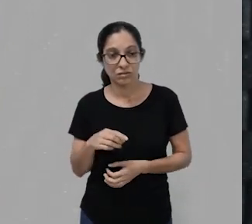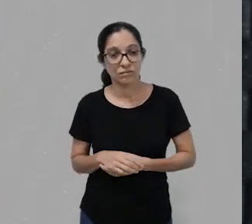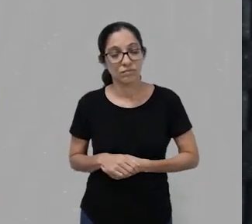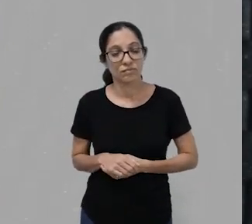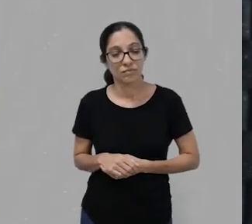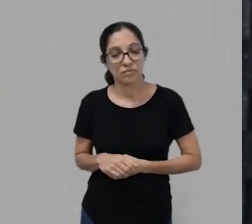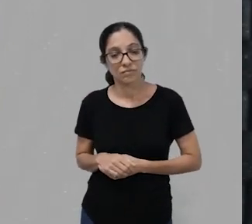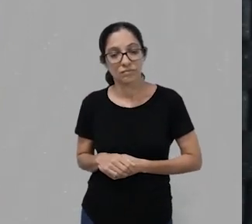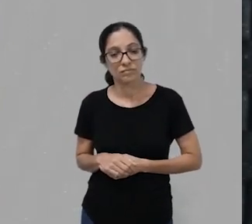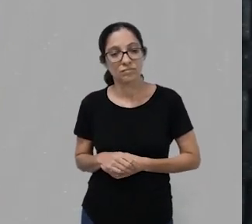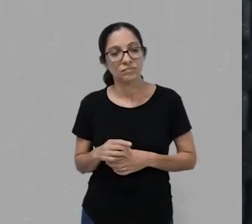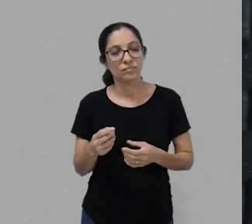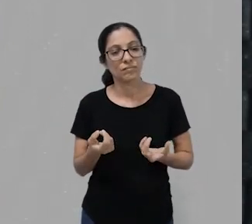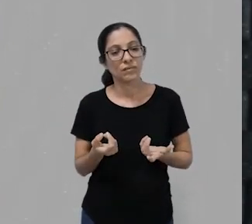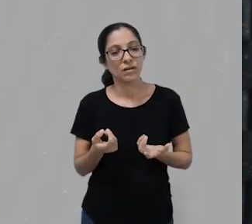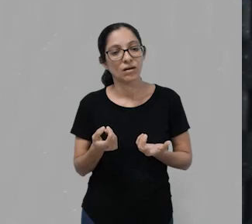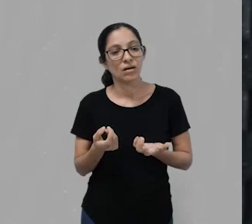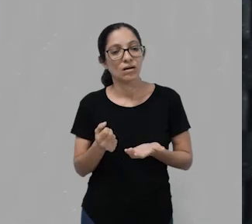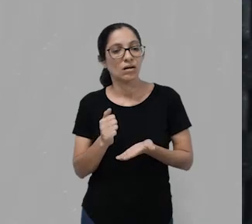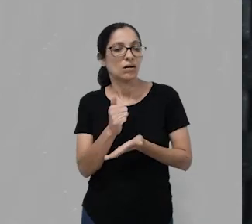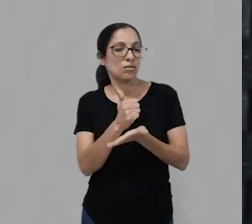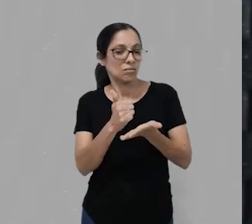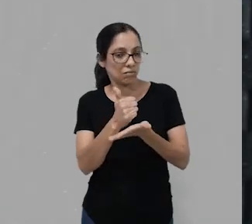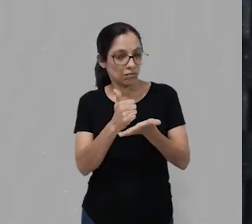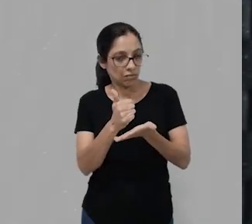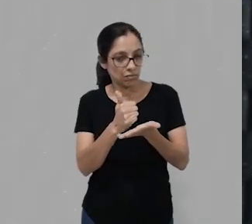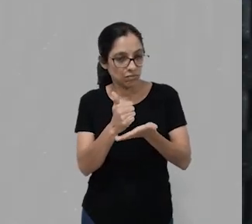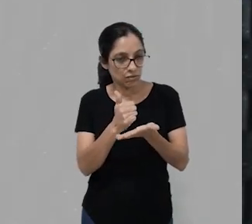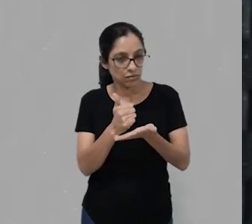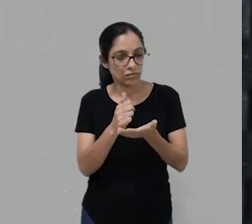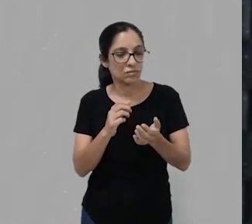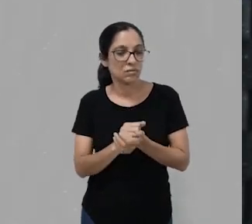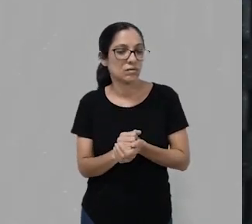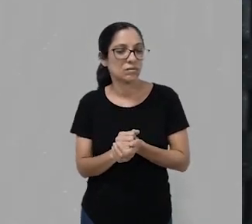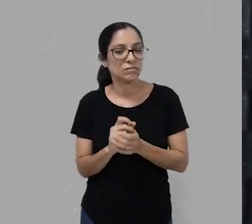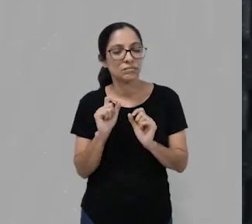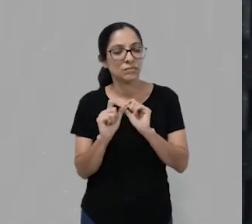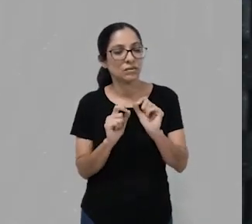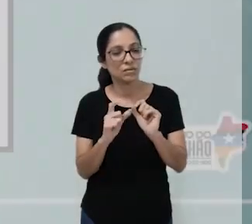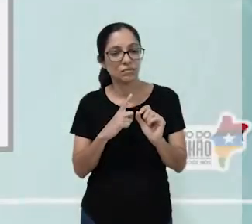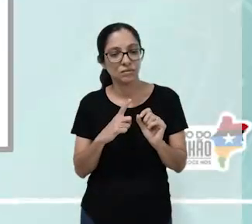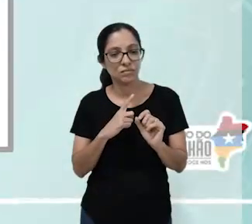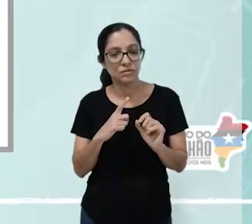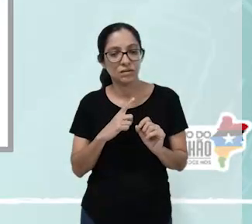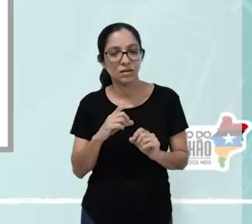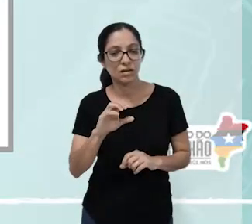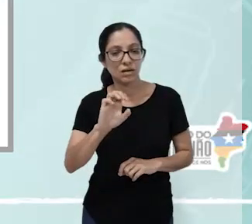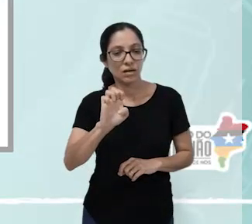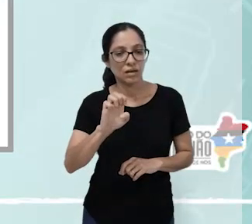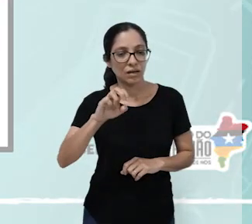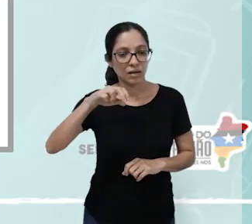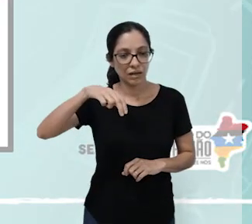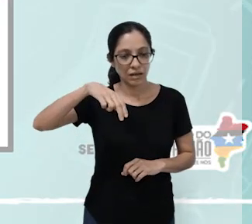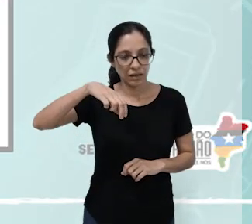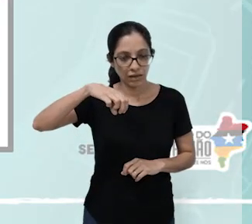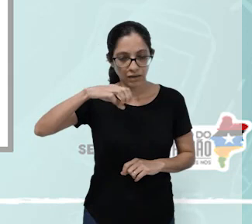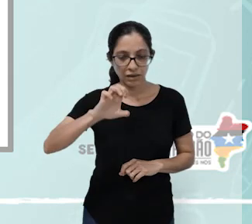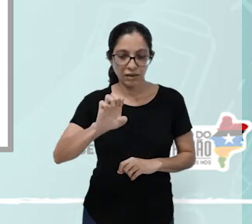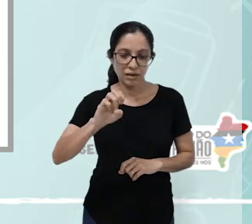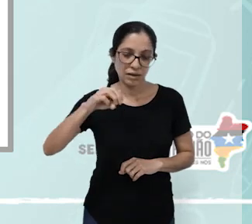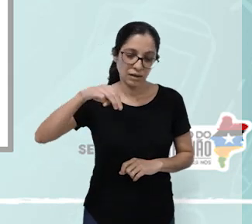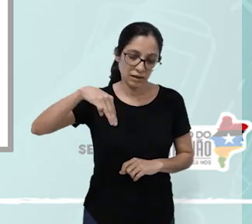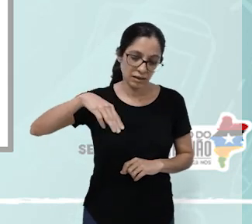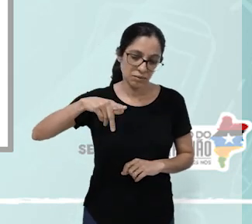badminton. Os fundamentos, vamos falar os fundamentos dessa modalidade. Nós temos aqui a empunhadura, é a pegada